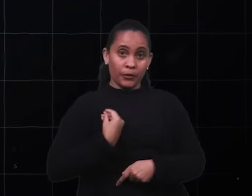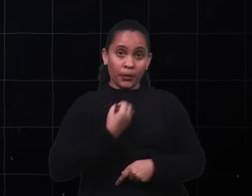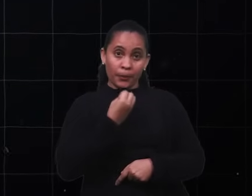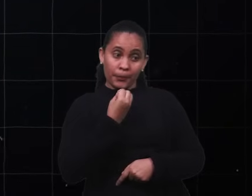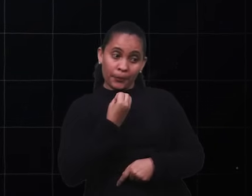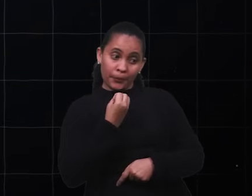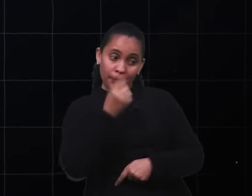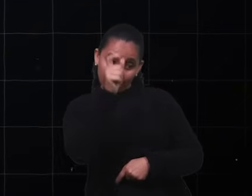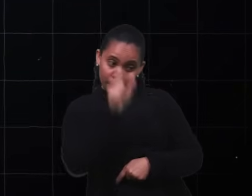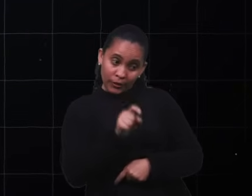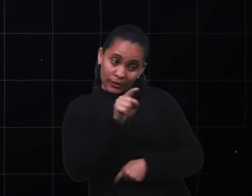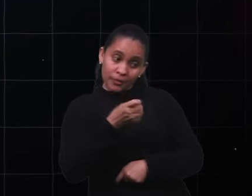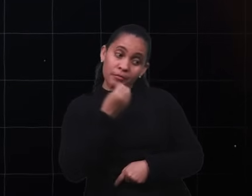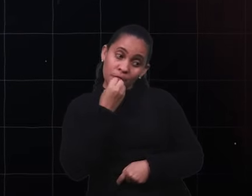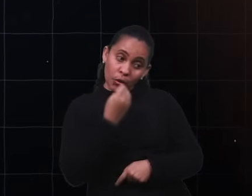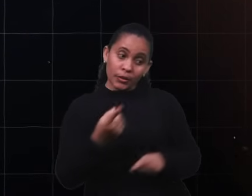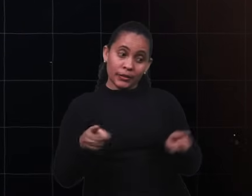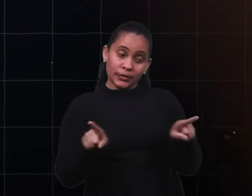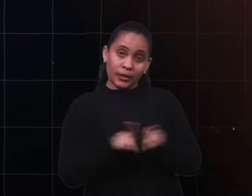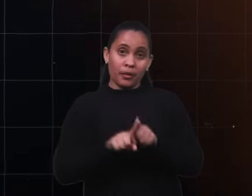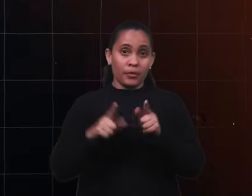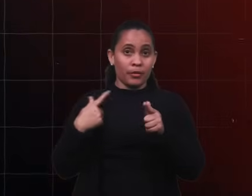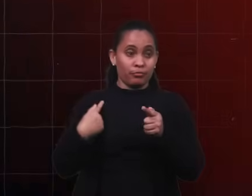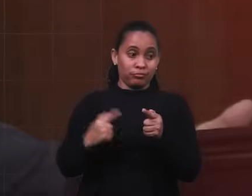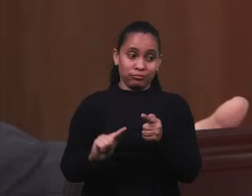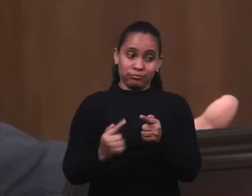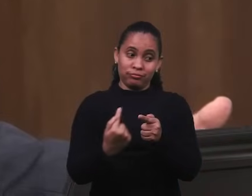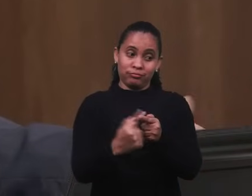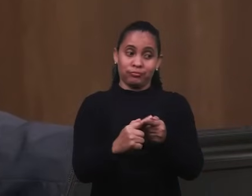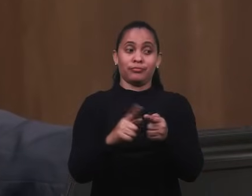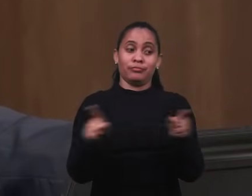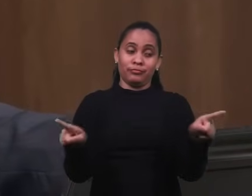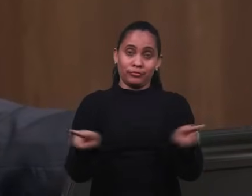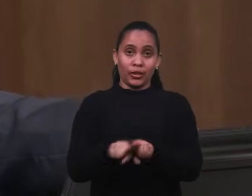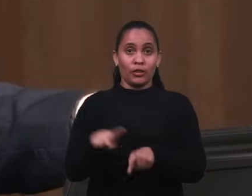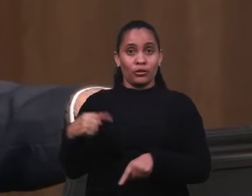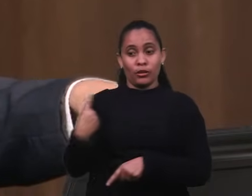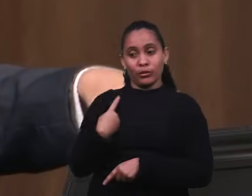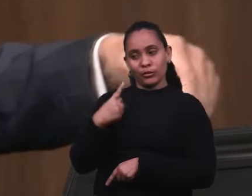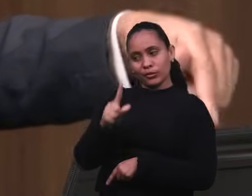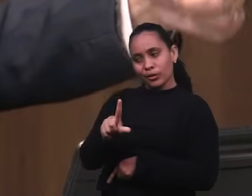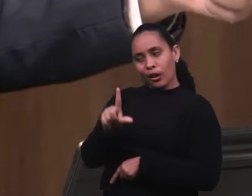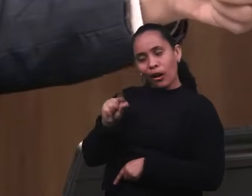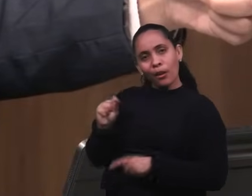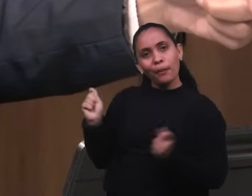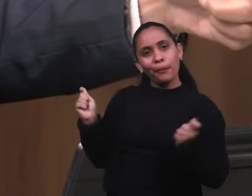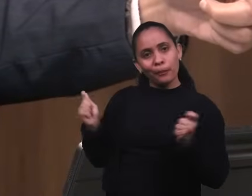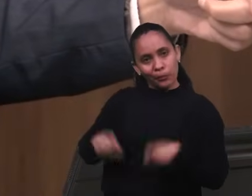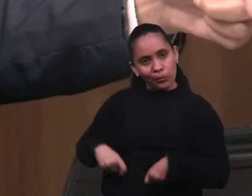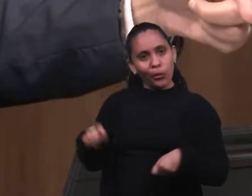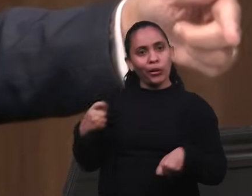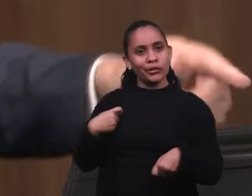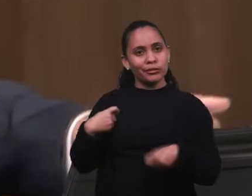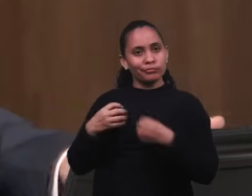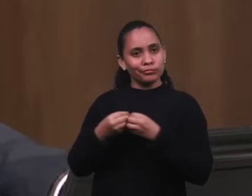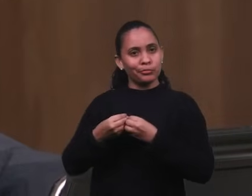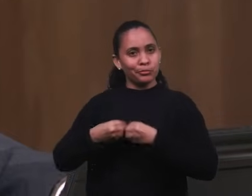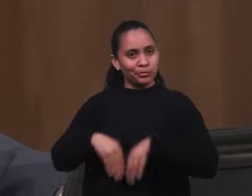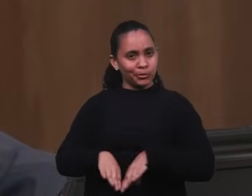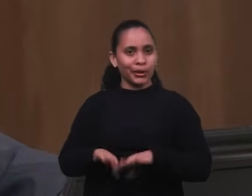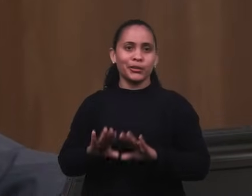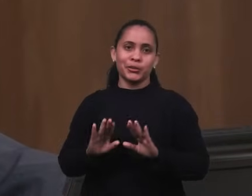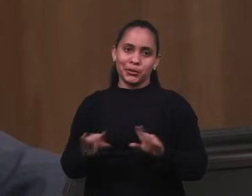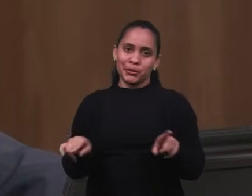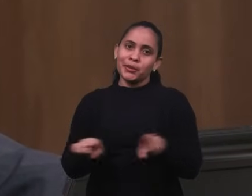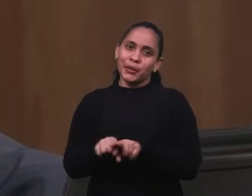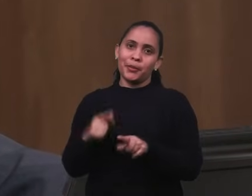bem a tu e a tua descendência. Então, assim, a nossa escolha pode interferir, né? Então, assim, não